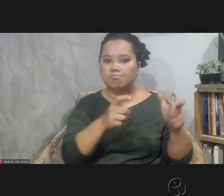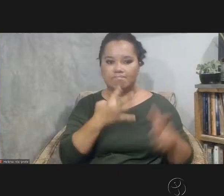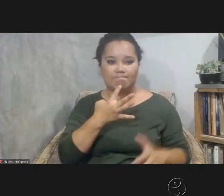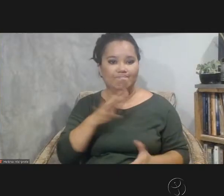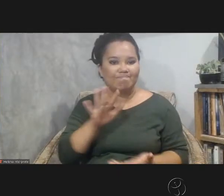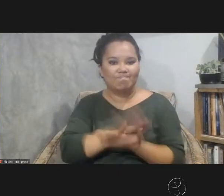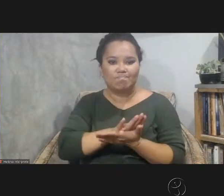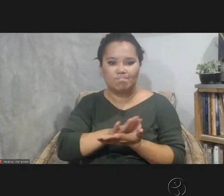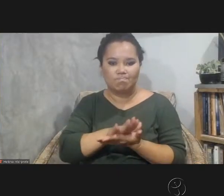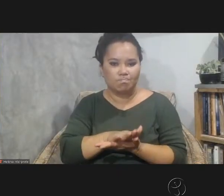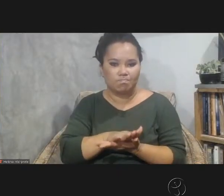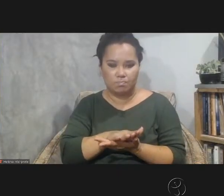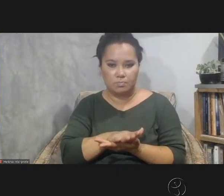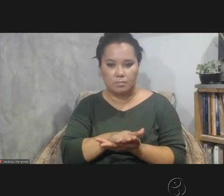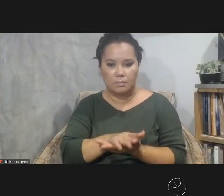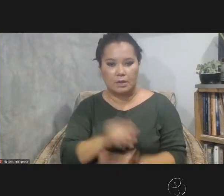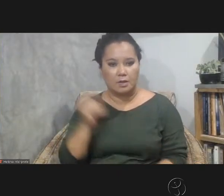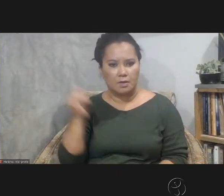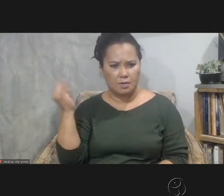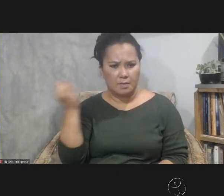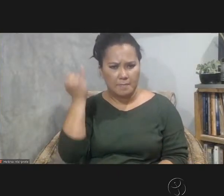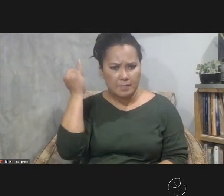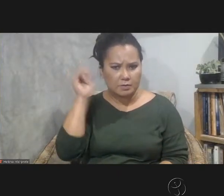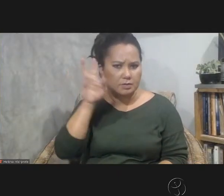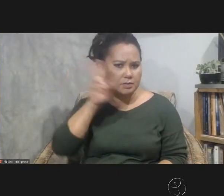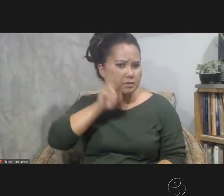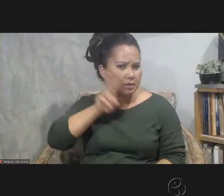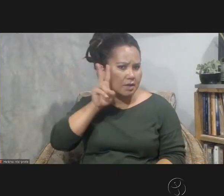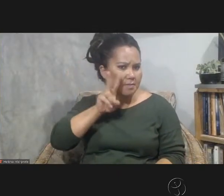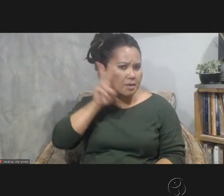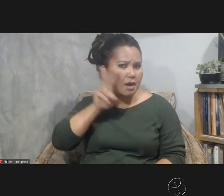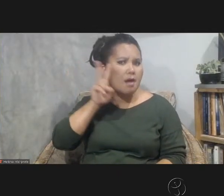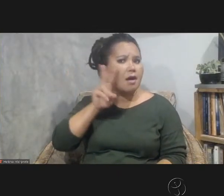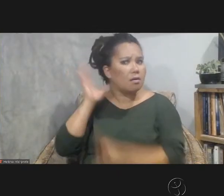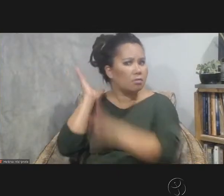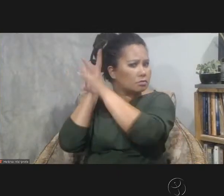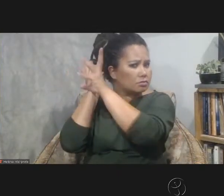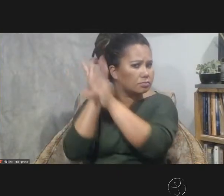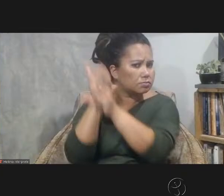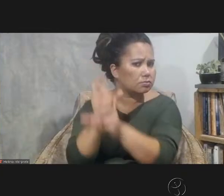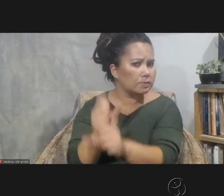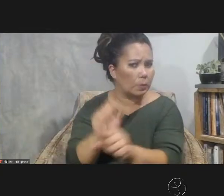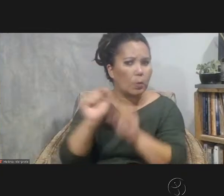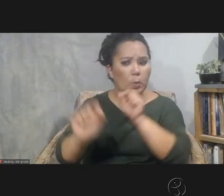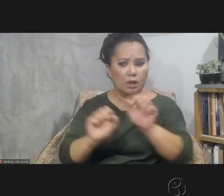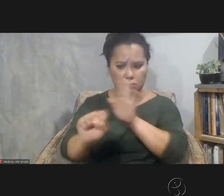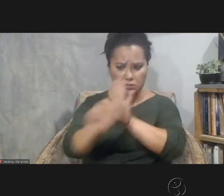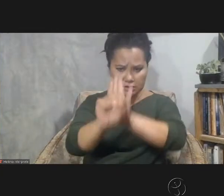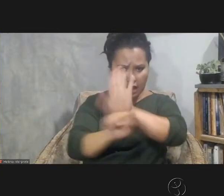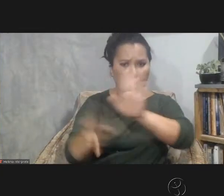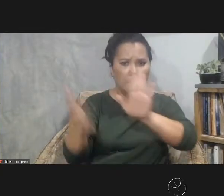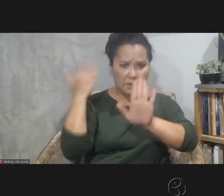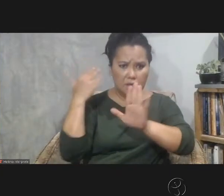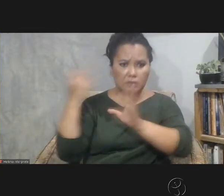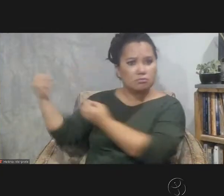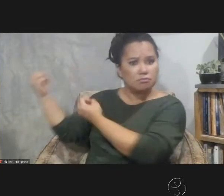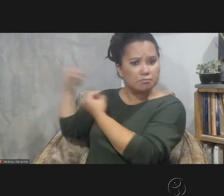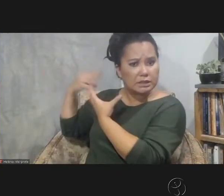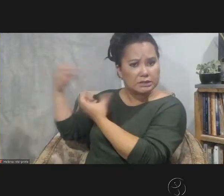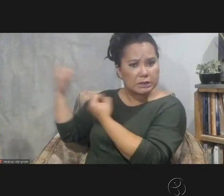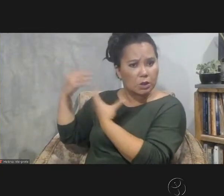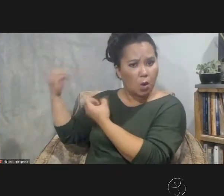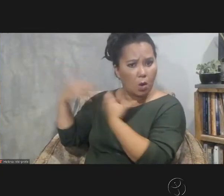Vale lembrar as lições do século passado. Uma das lições mais marcantes e